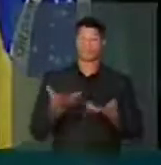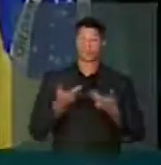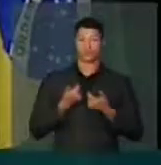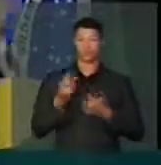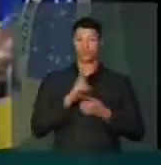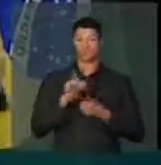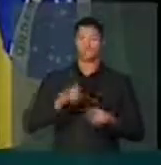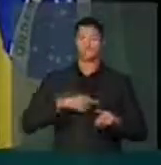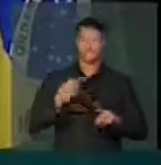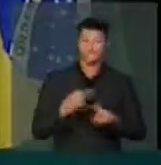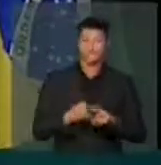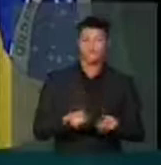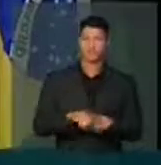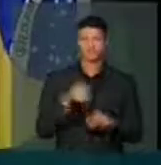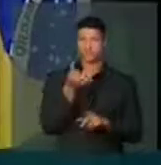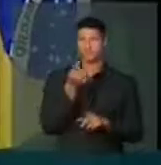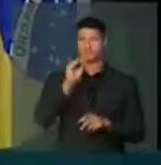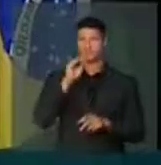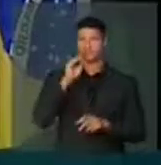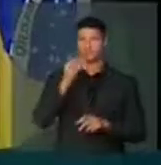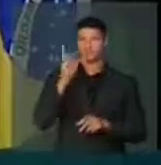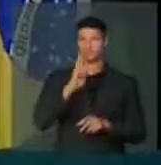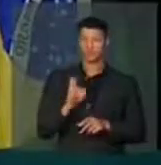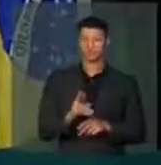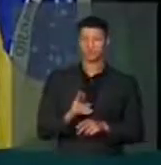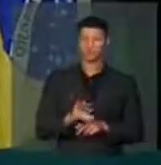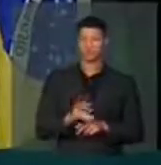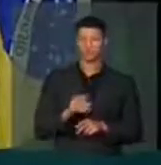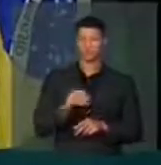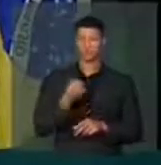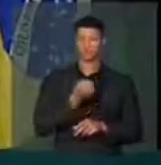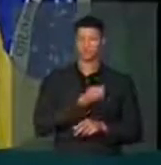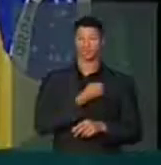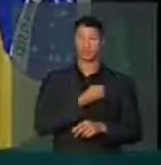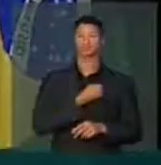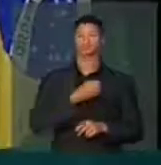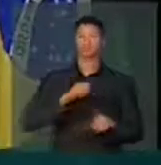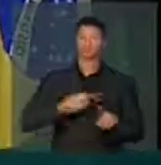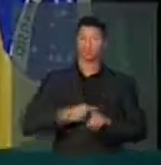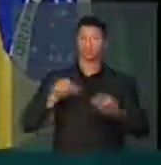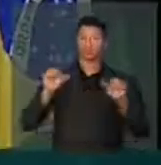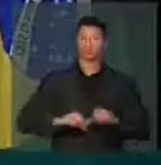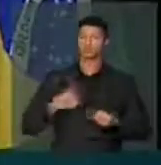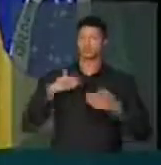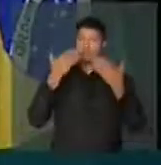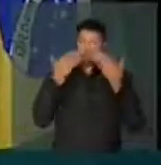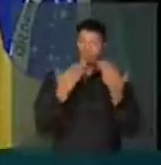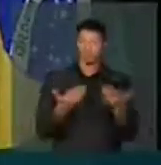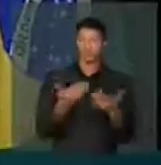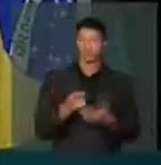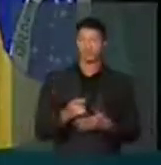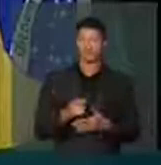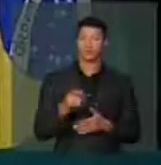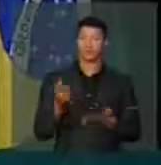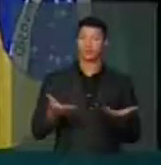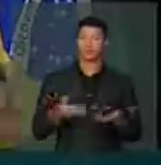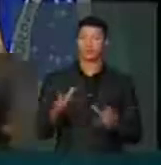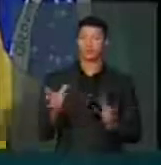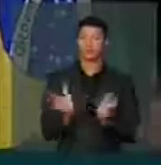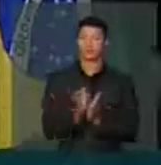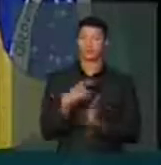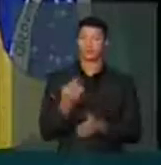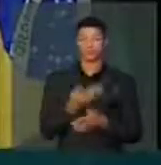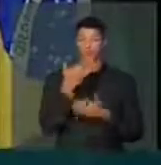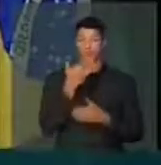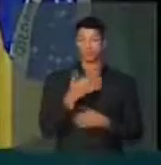Vai muito além de 60 bilhões de reais. Os números são mais graves do que o apresentado. E nesse conjunto nós